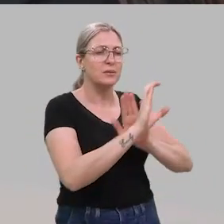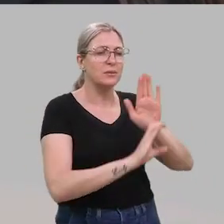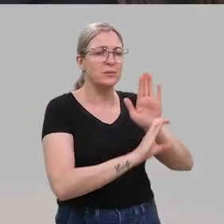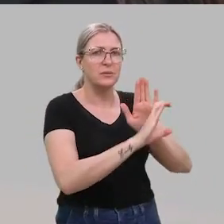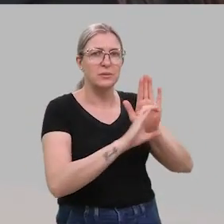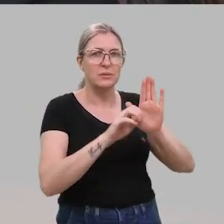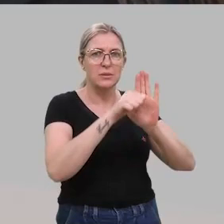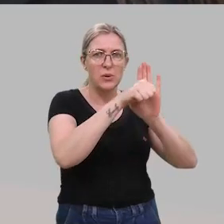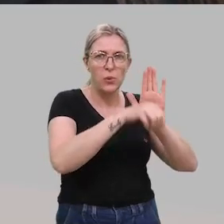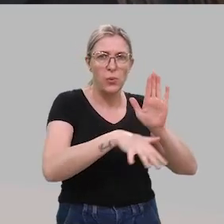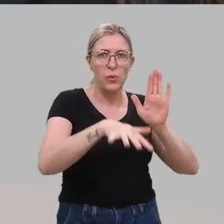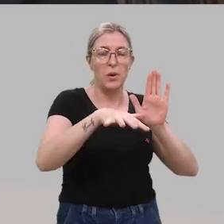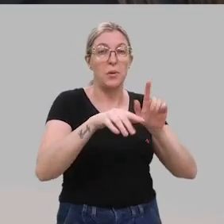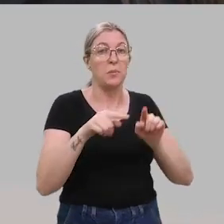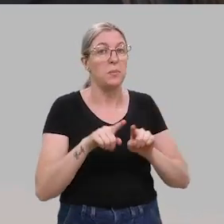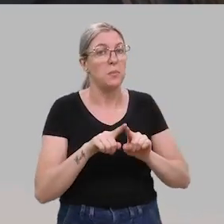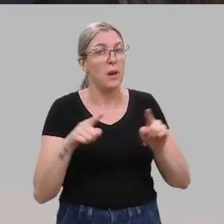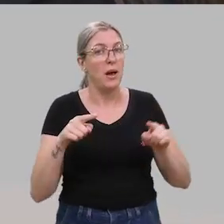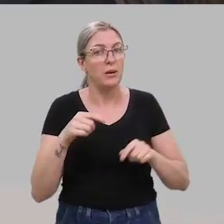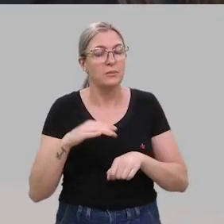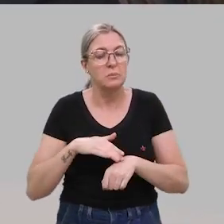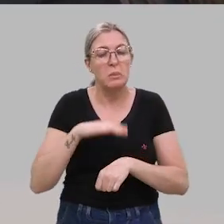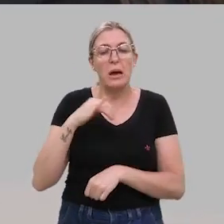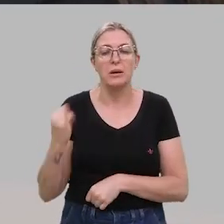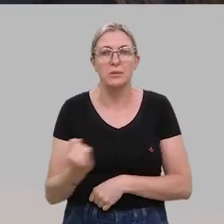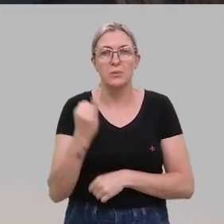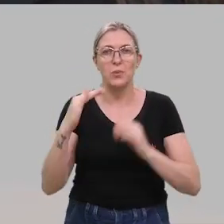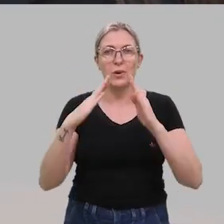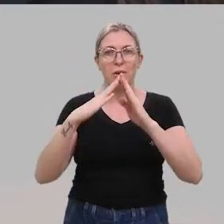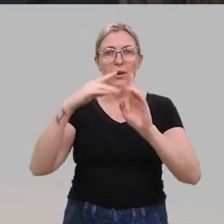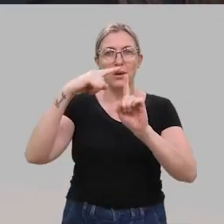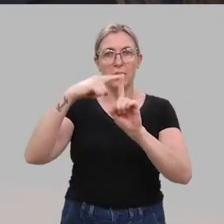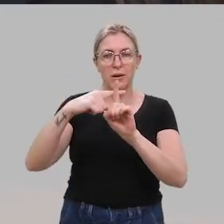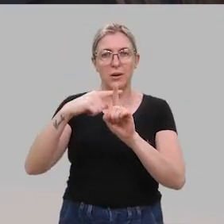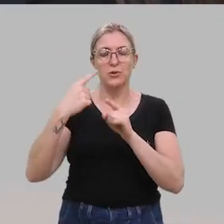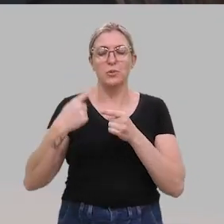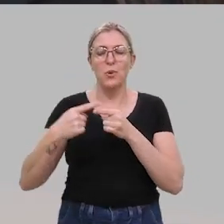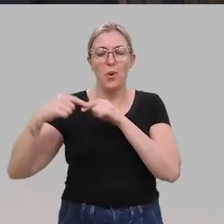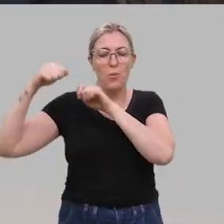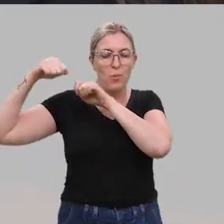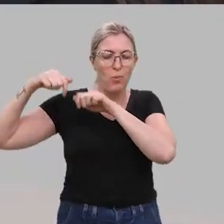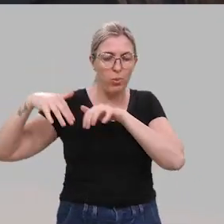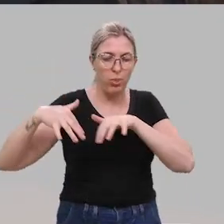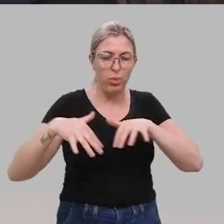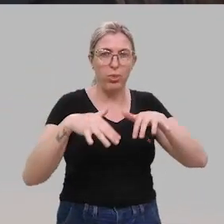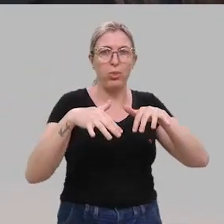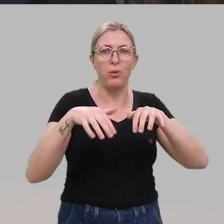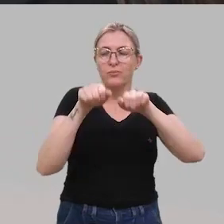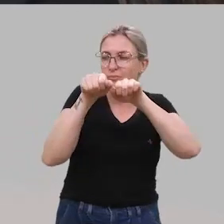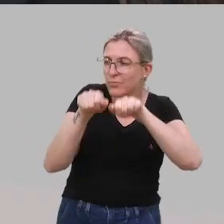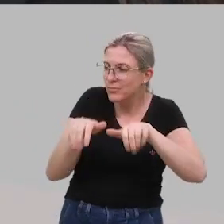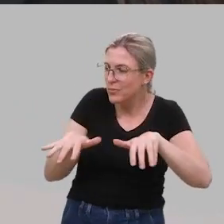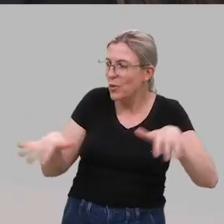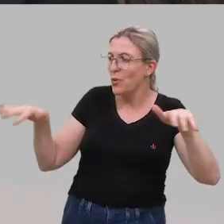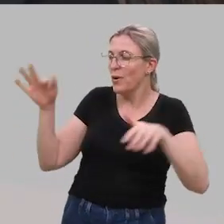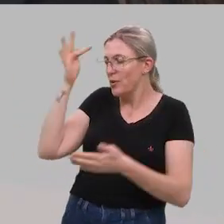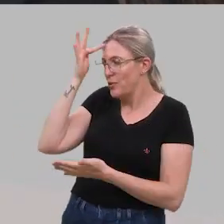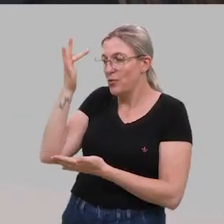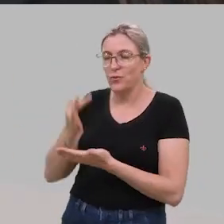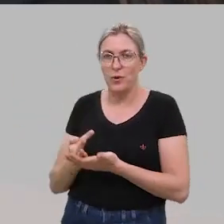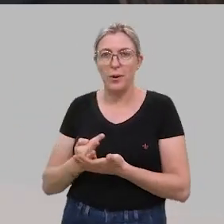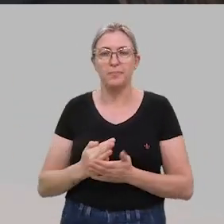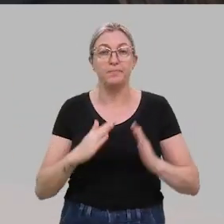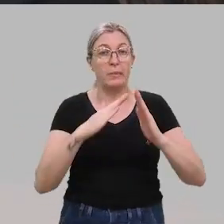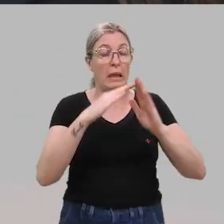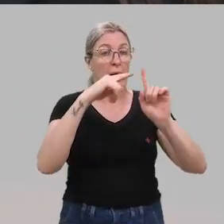aqui erechinense e região há o seminário, mas para nós aqui é o santuário, dizemos, de onde tudo emana e